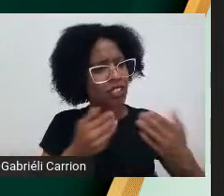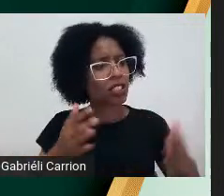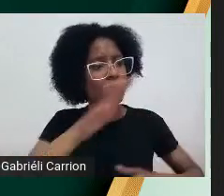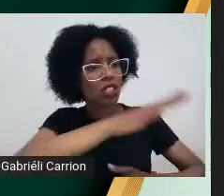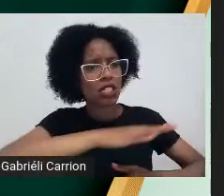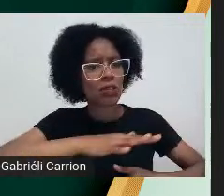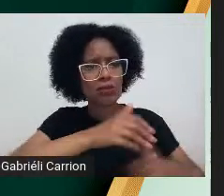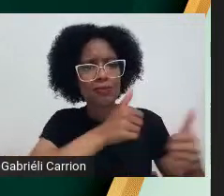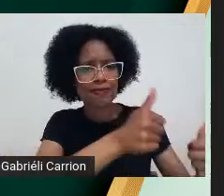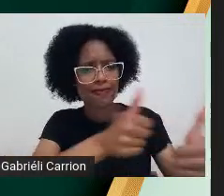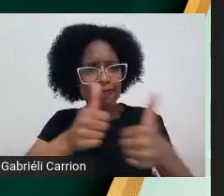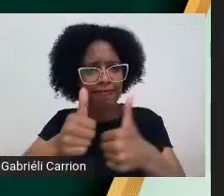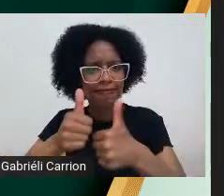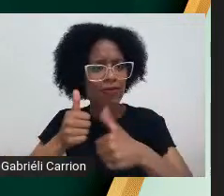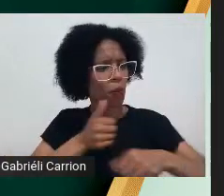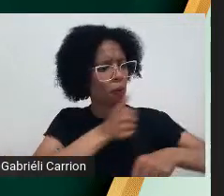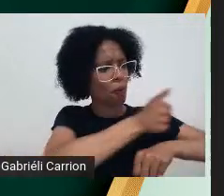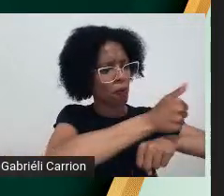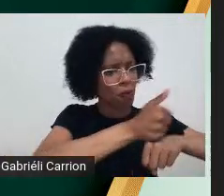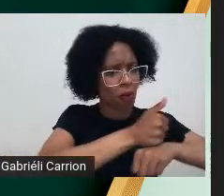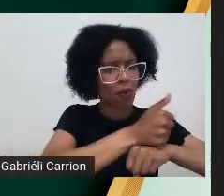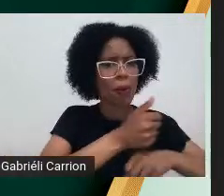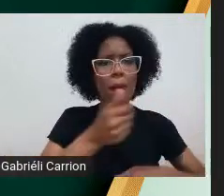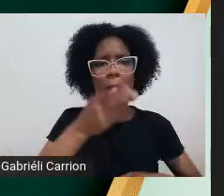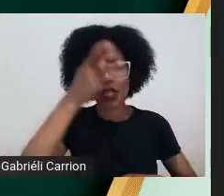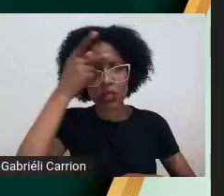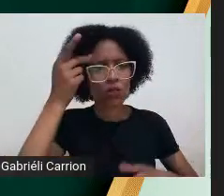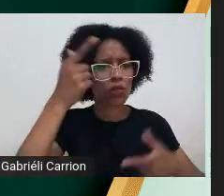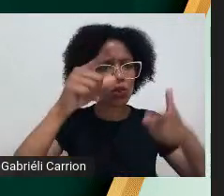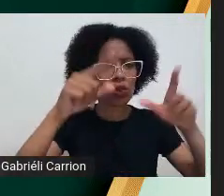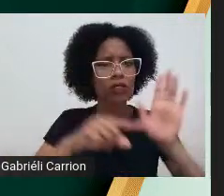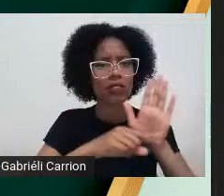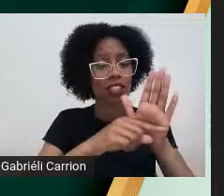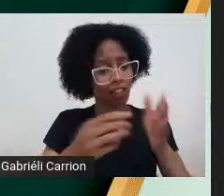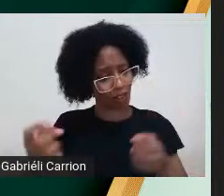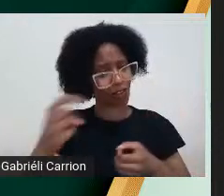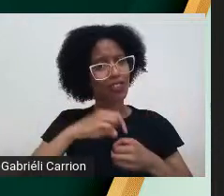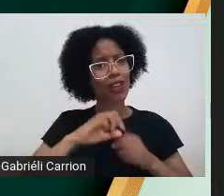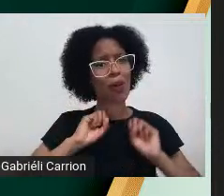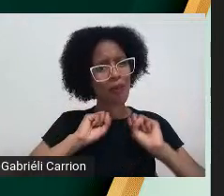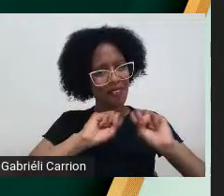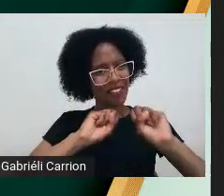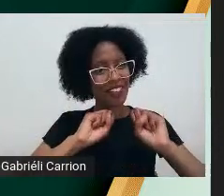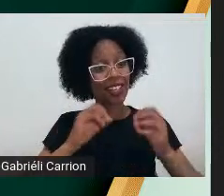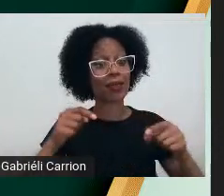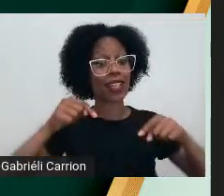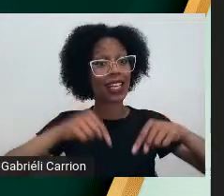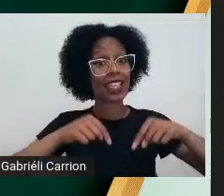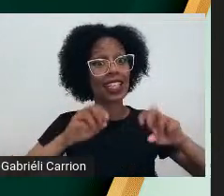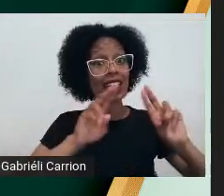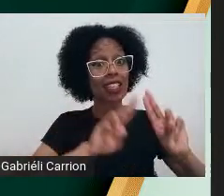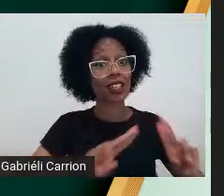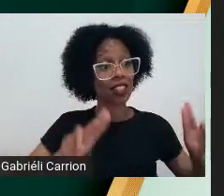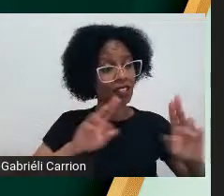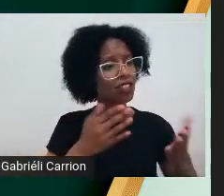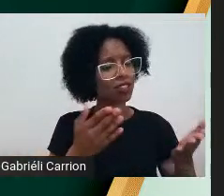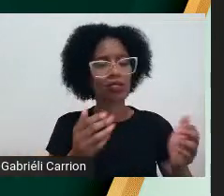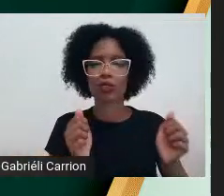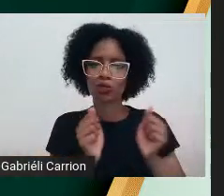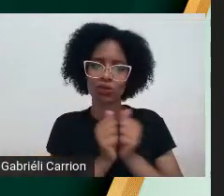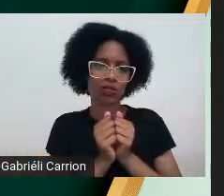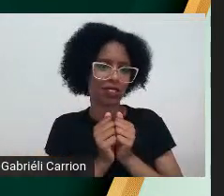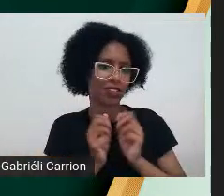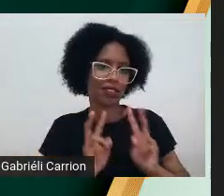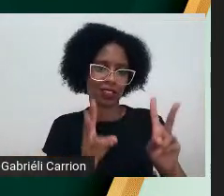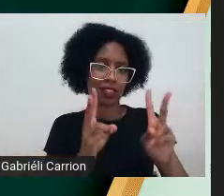suas vidas e na dos demais, e voltem sempre, pois esta universidade seguirá sendo de vocês. Em